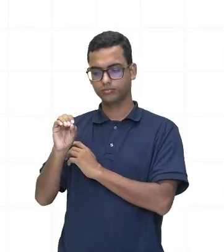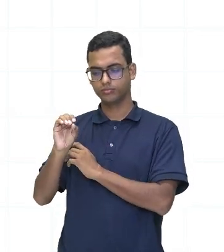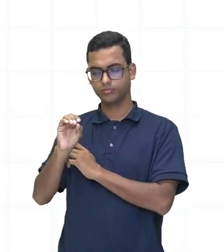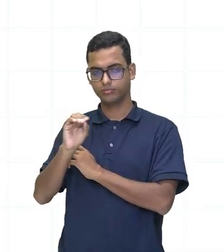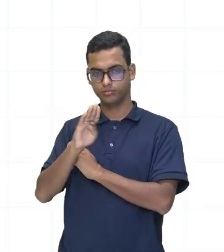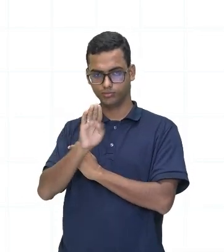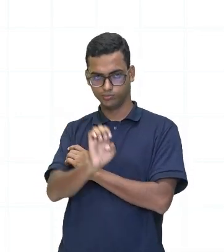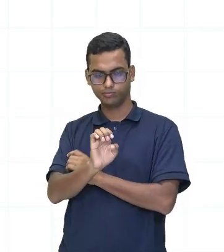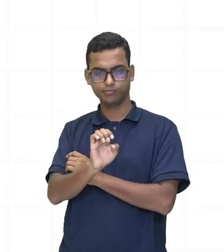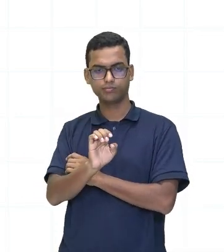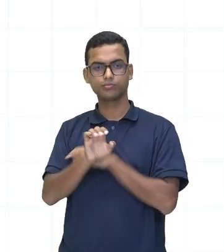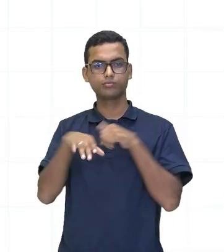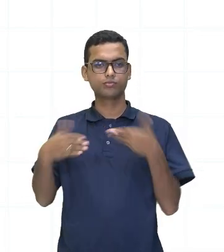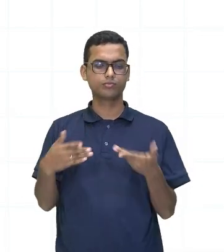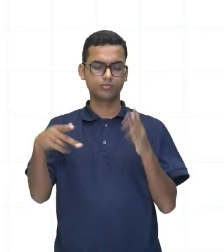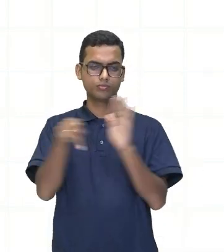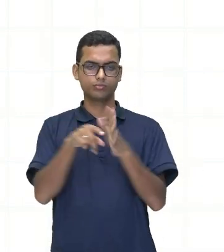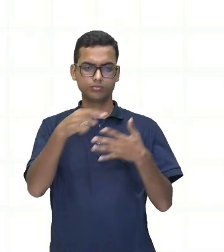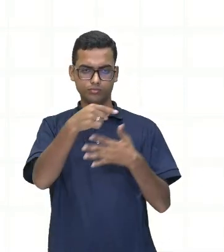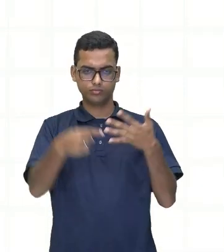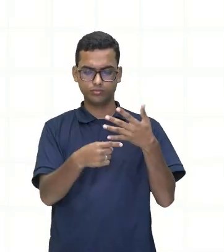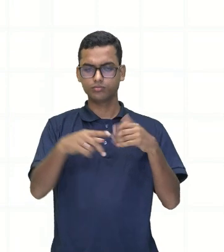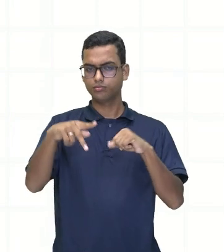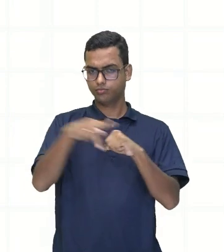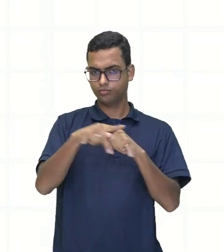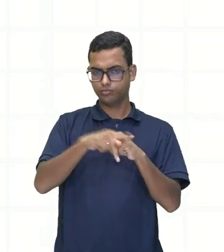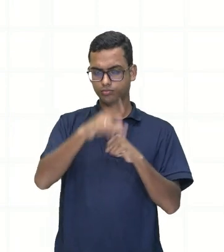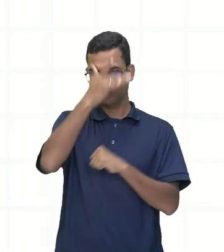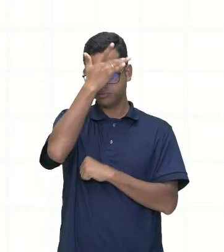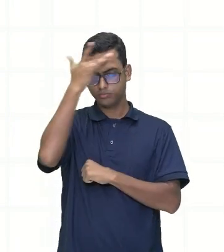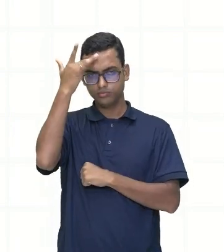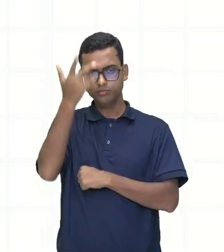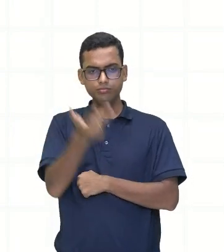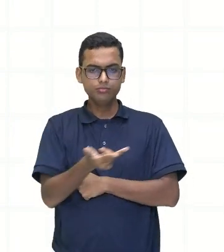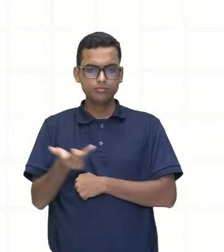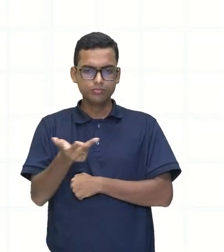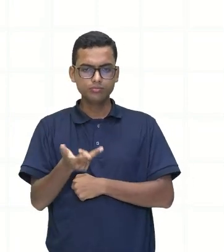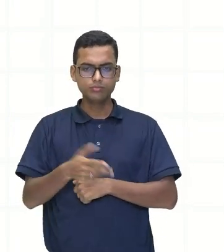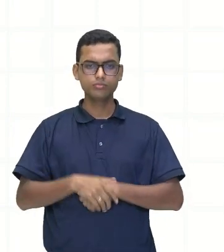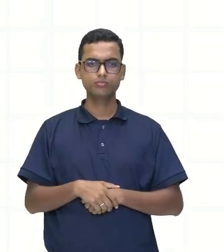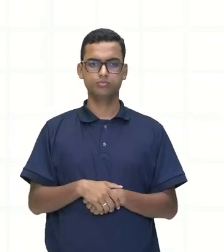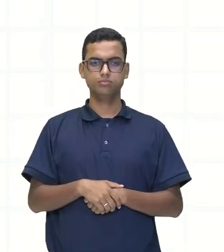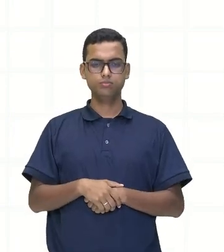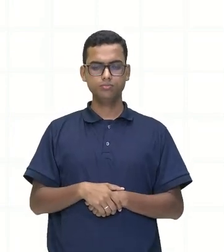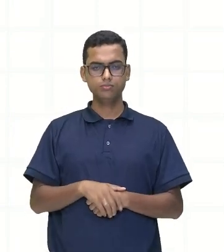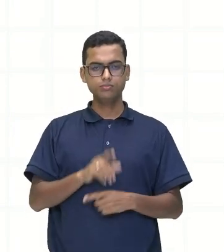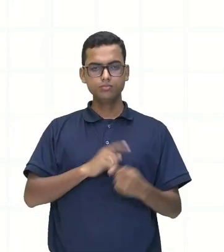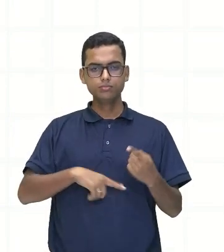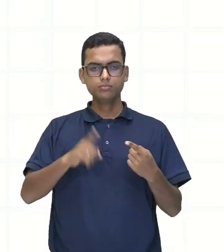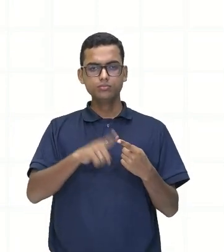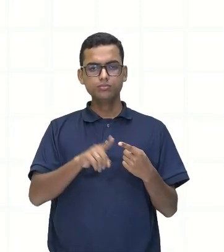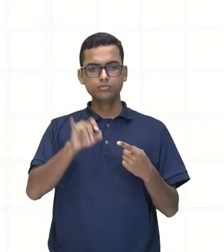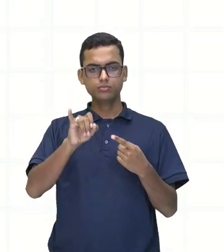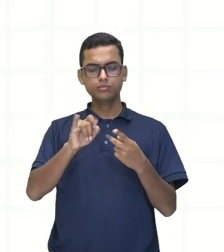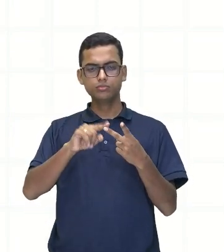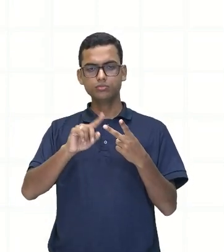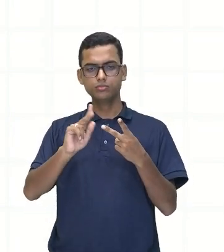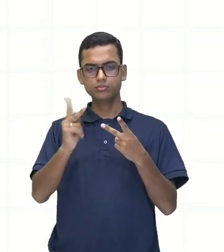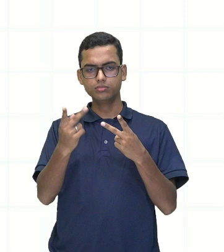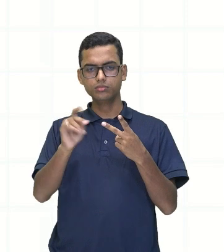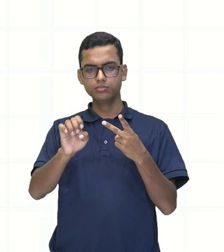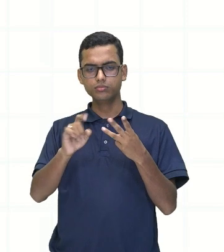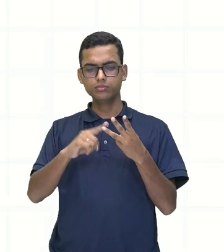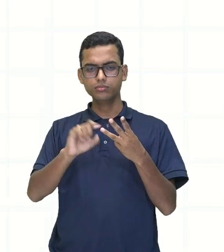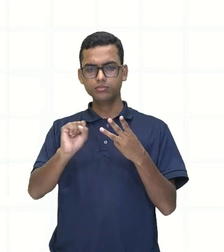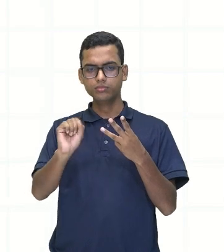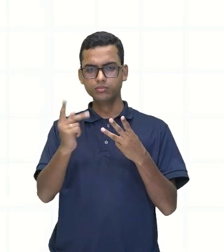né? Ou o nome que substitui eles. Was I, was he, was she,